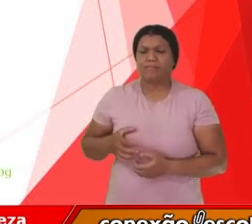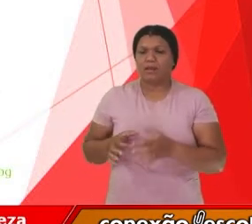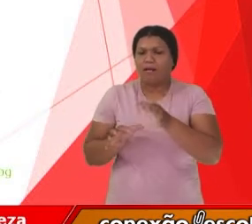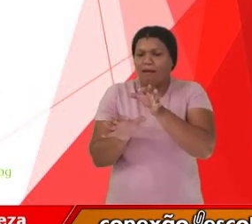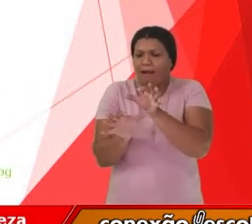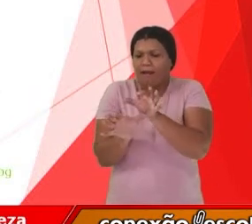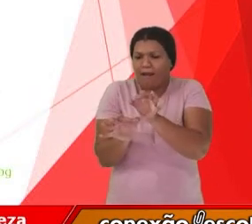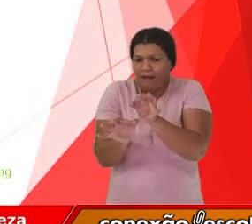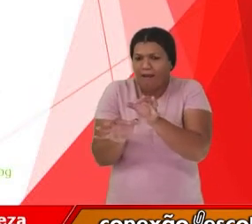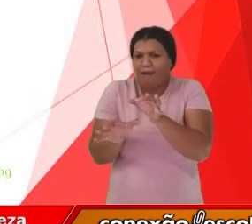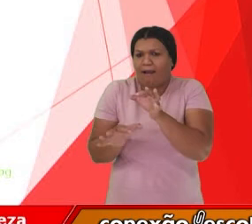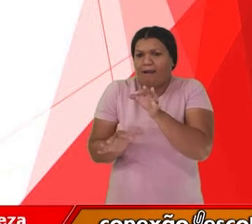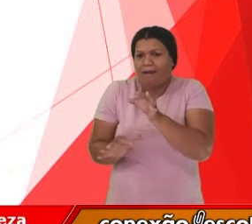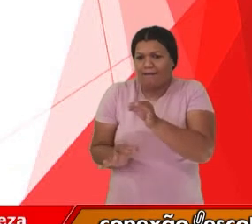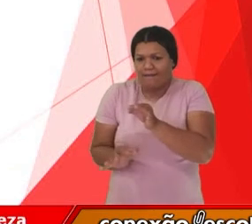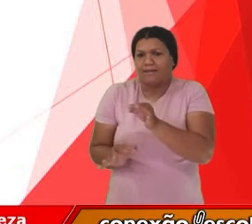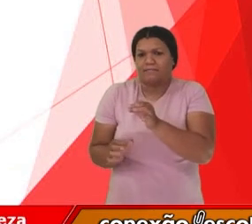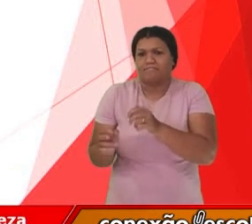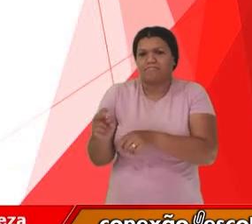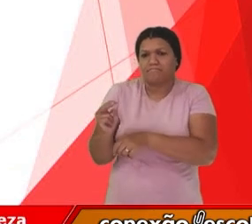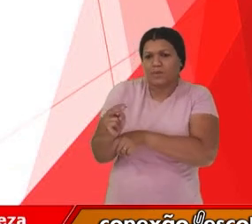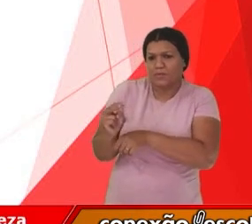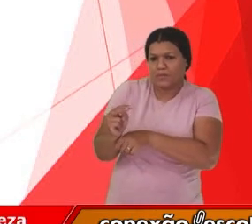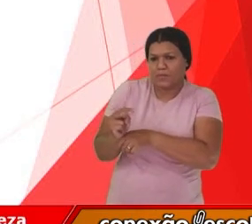que vão protegê-la.